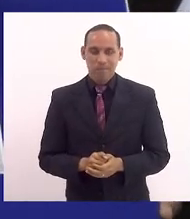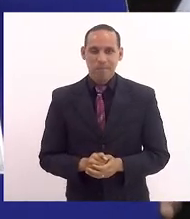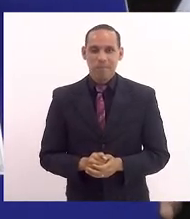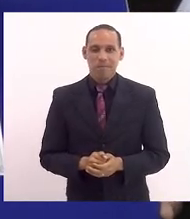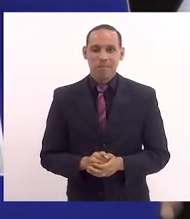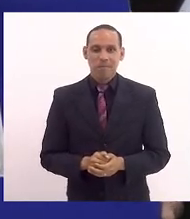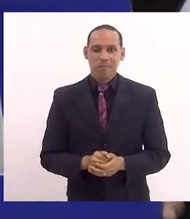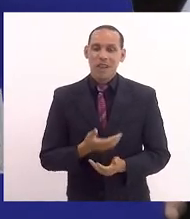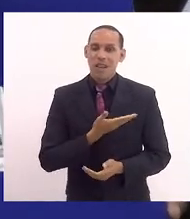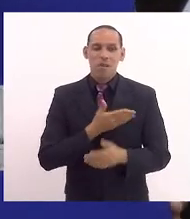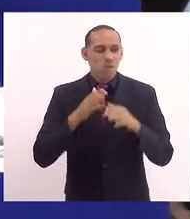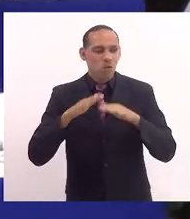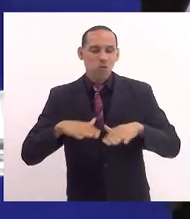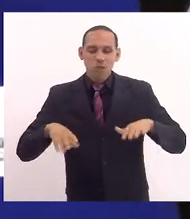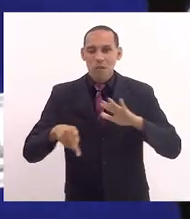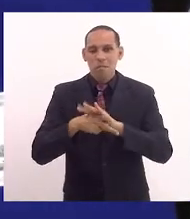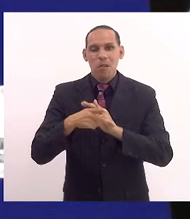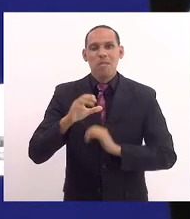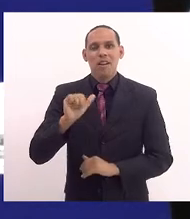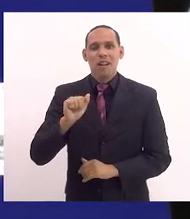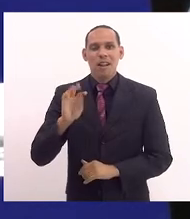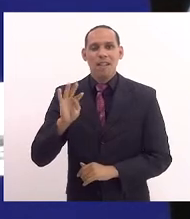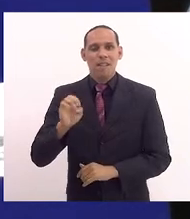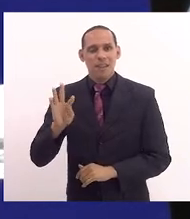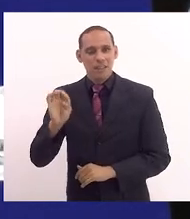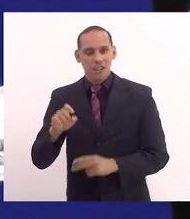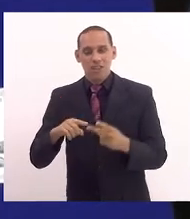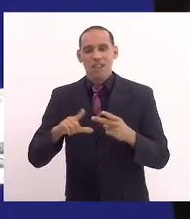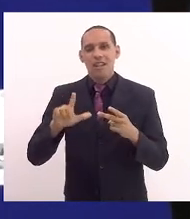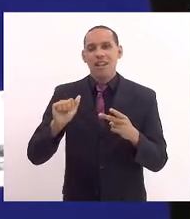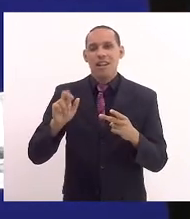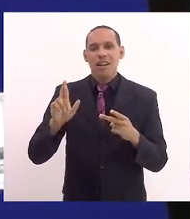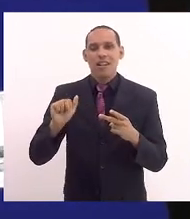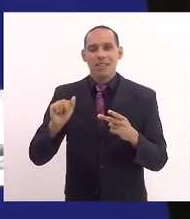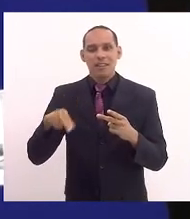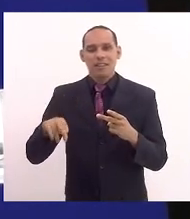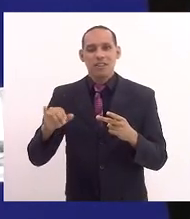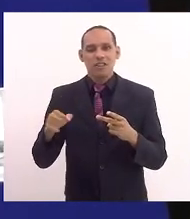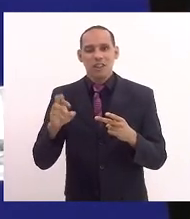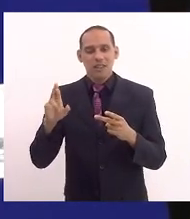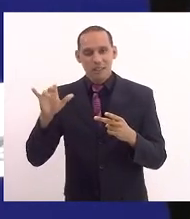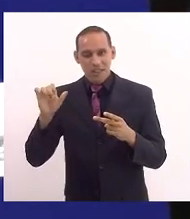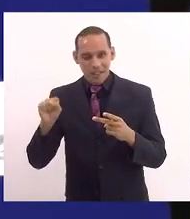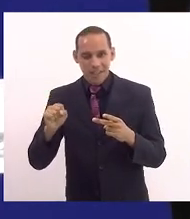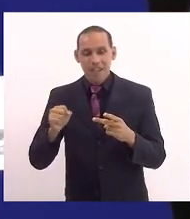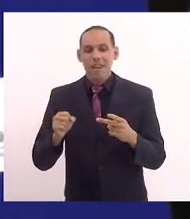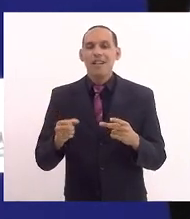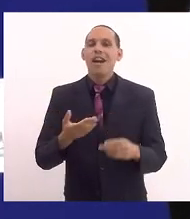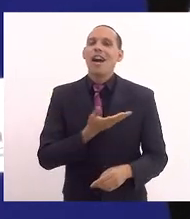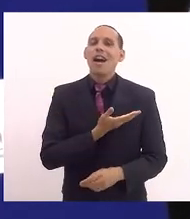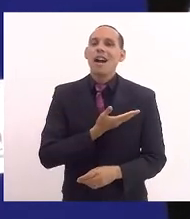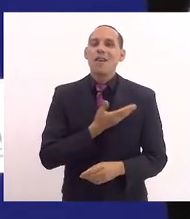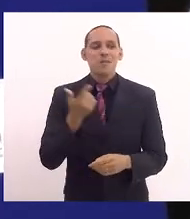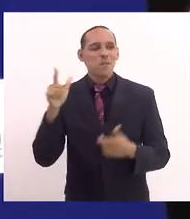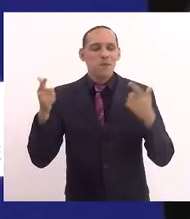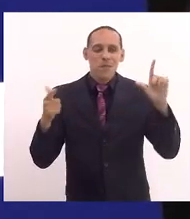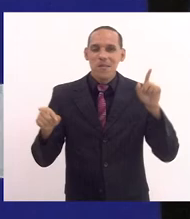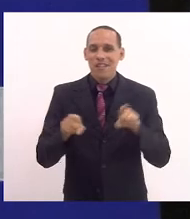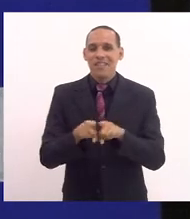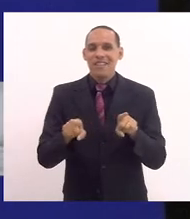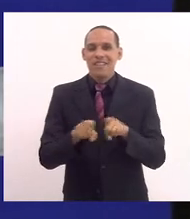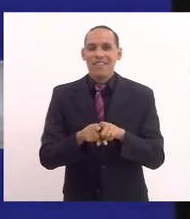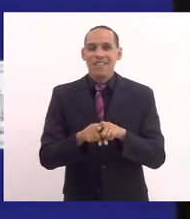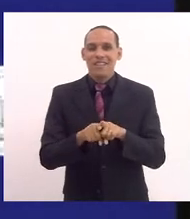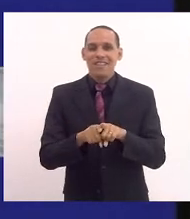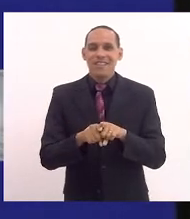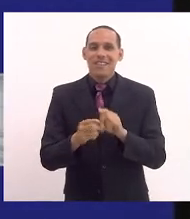A todos os amigos do Catete, de Laranjeiras, e aos amigos dos amigos que foram por